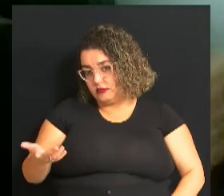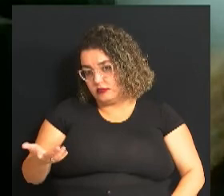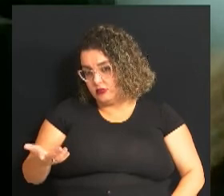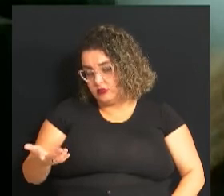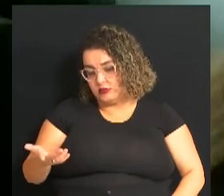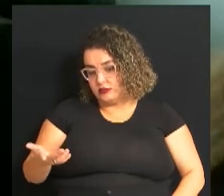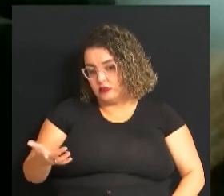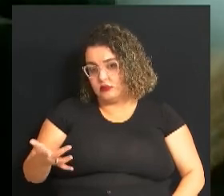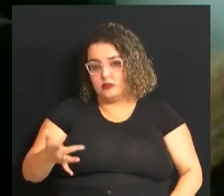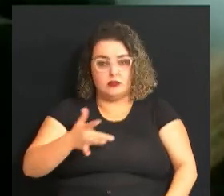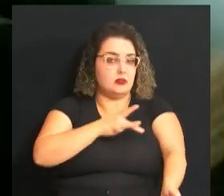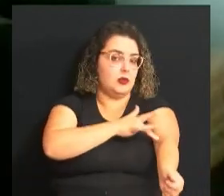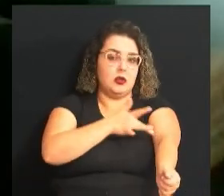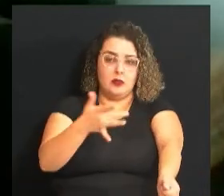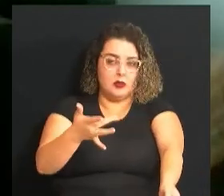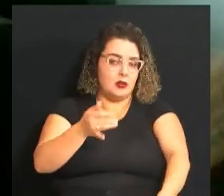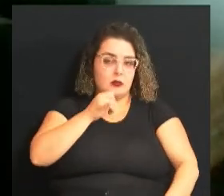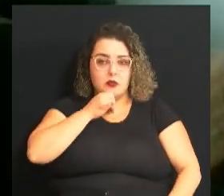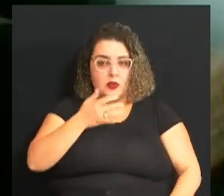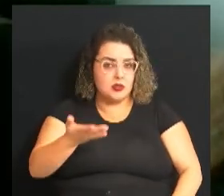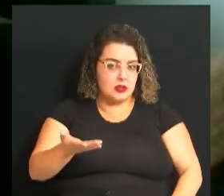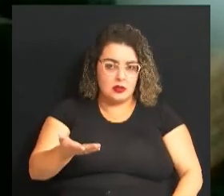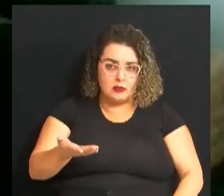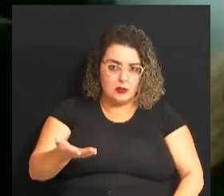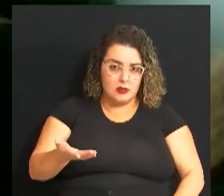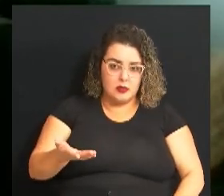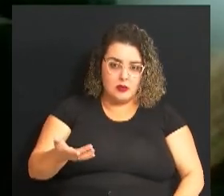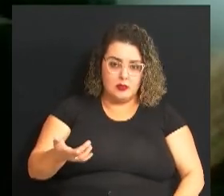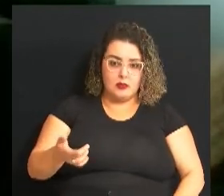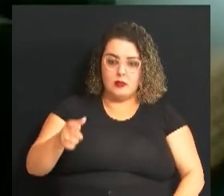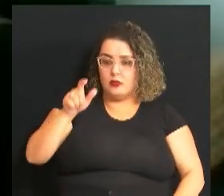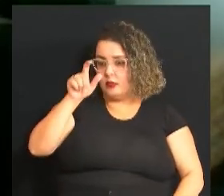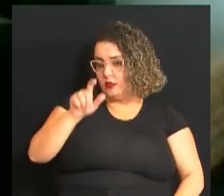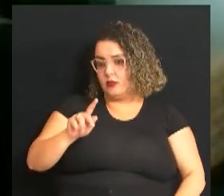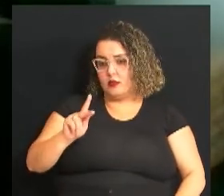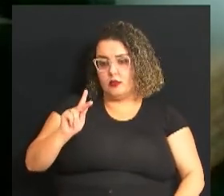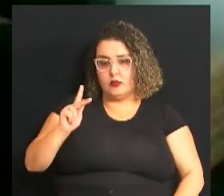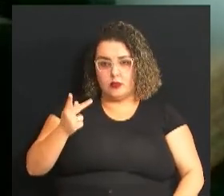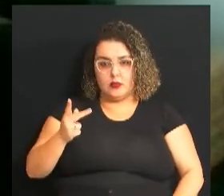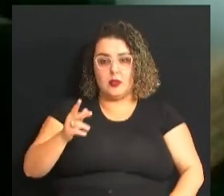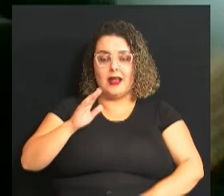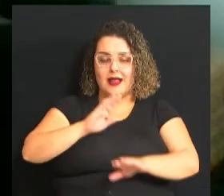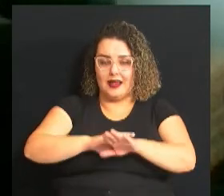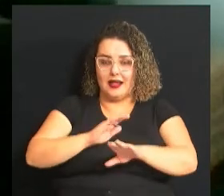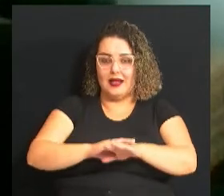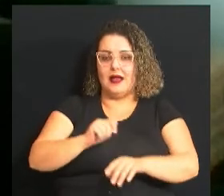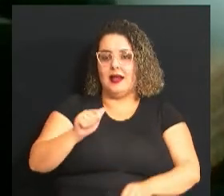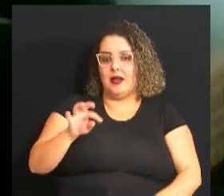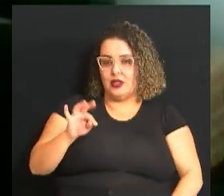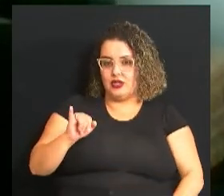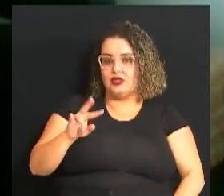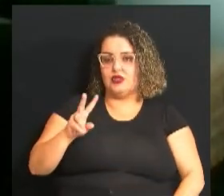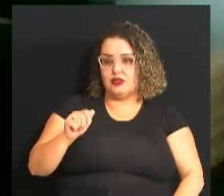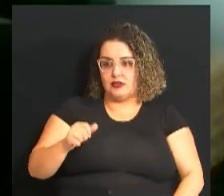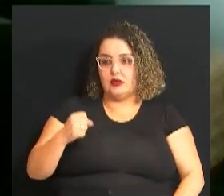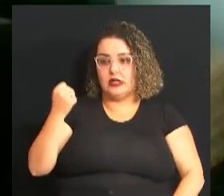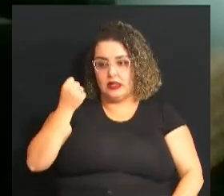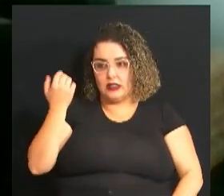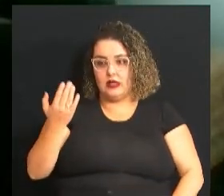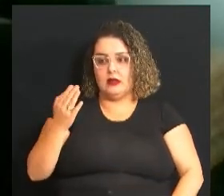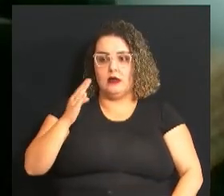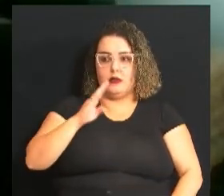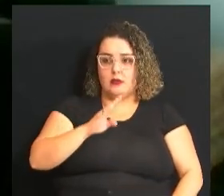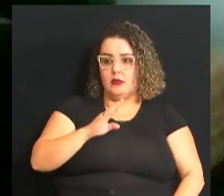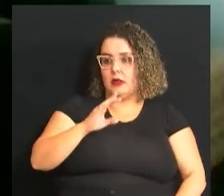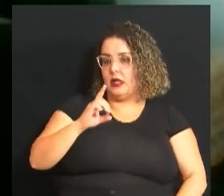doar sangue. Uma pessoa que tem uma hepatite ativa, dessas graves, como hepatite B, hepatite